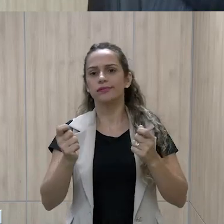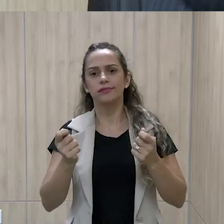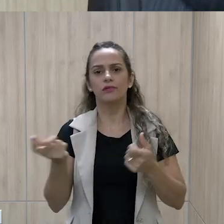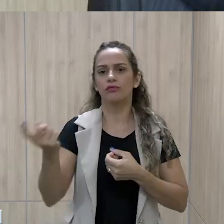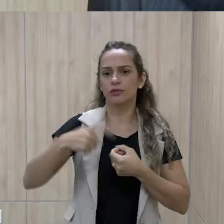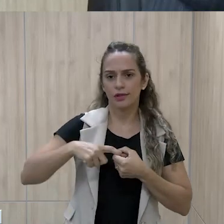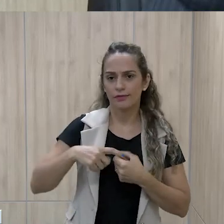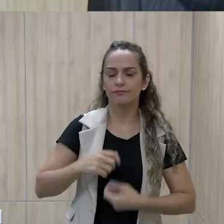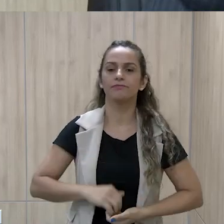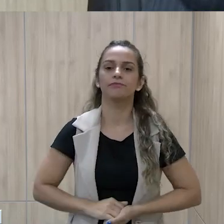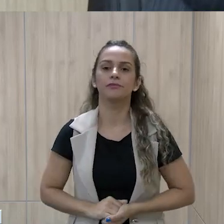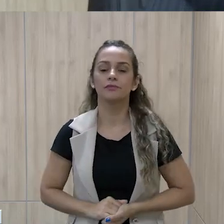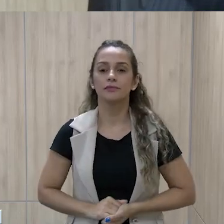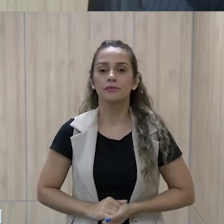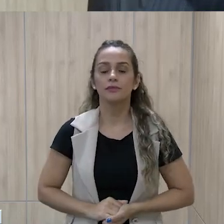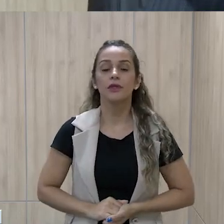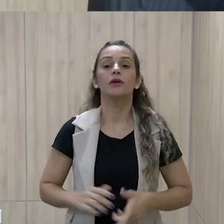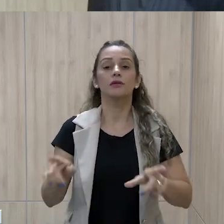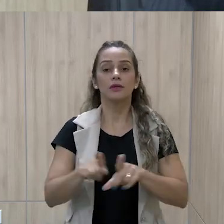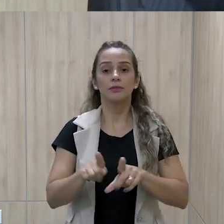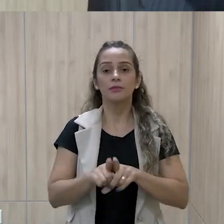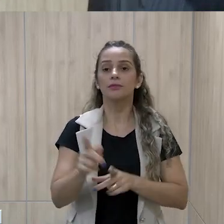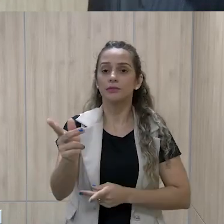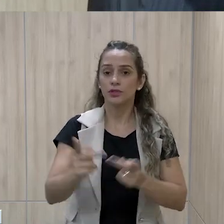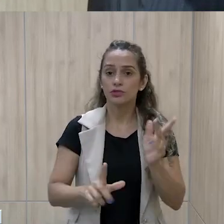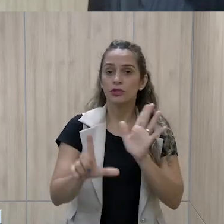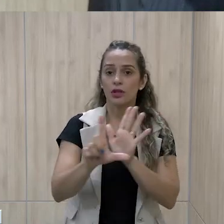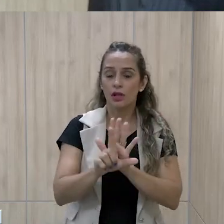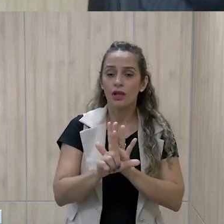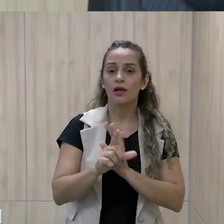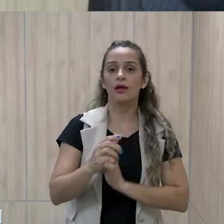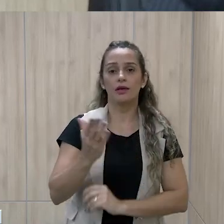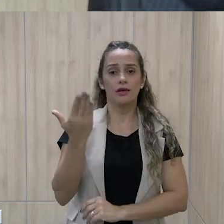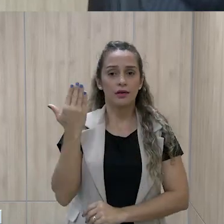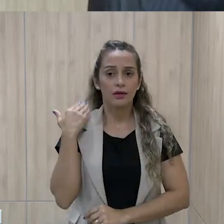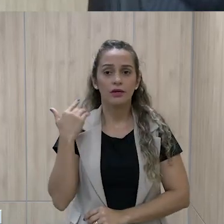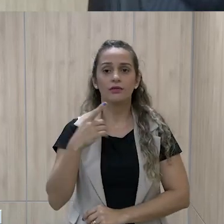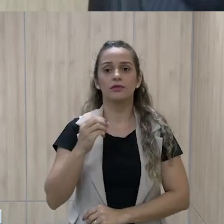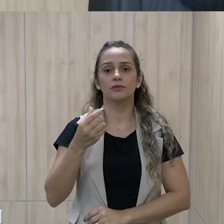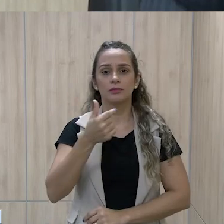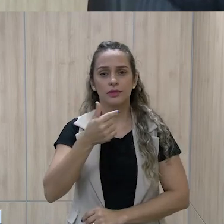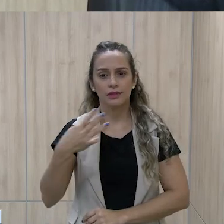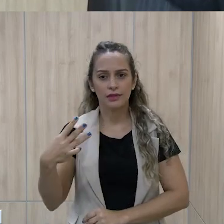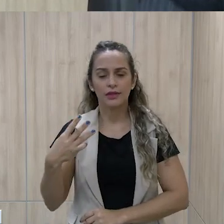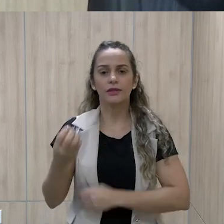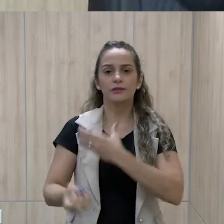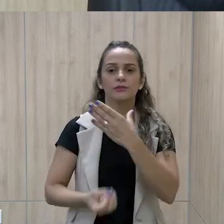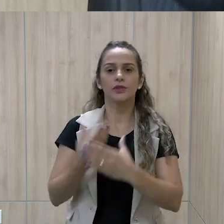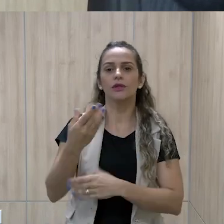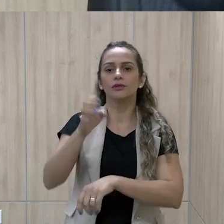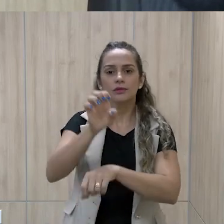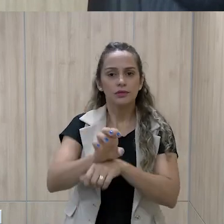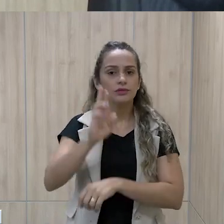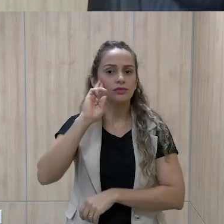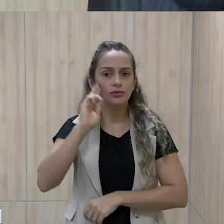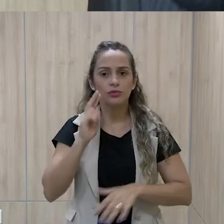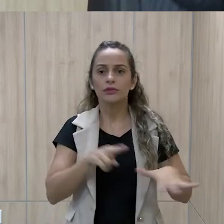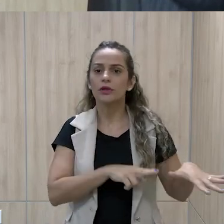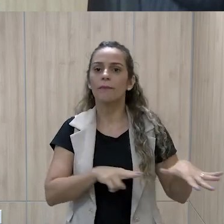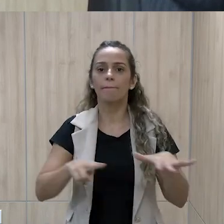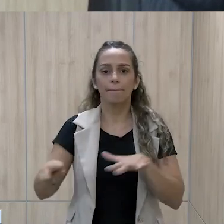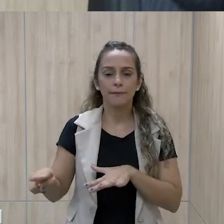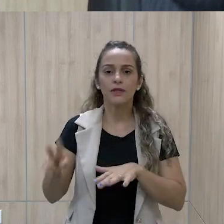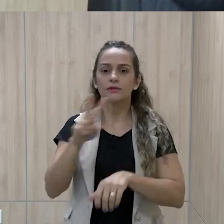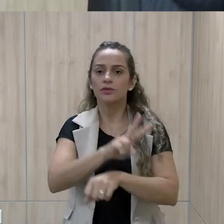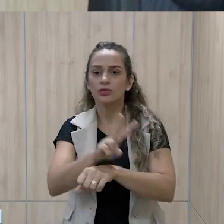Deputado Rodrigo Camargo projeto de lei número 209 de 2023 Deputado Alex redano institui no âmbito do Estado